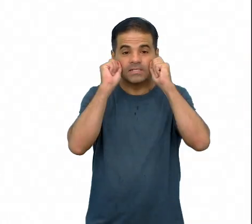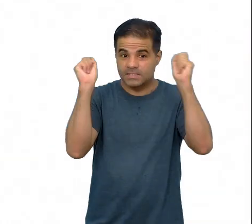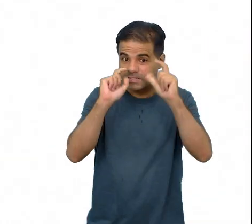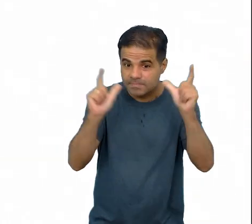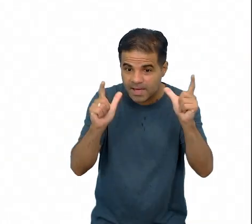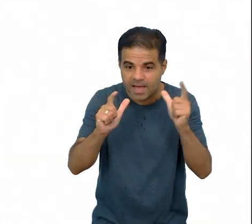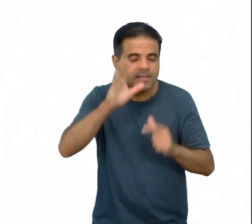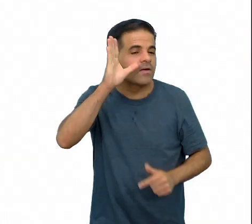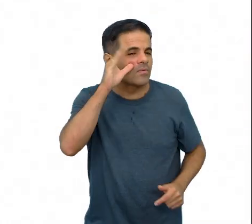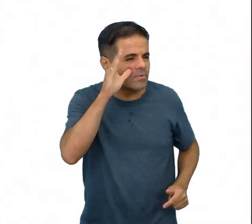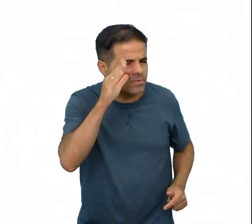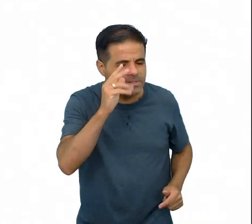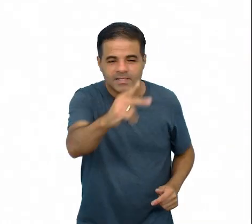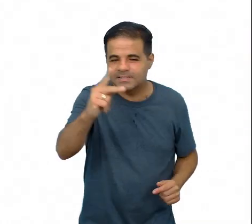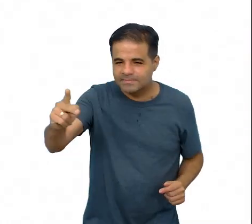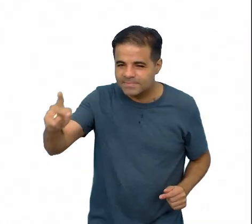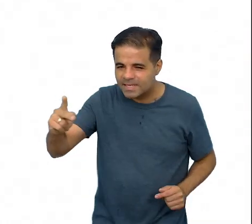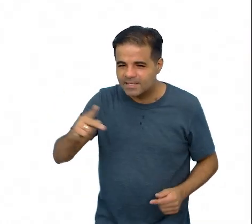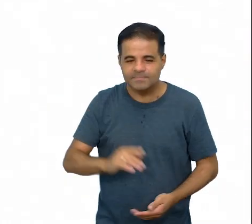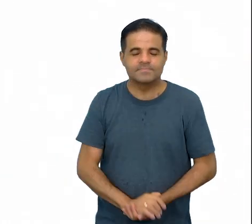curiosidade deles,